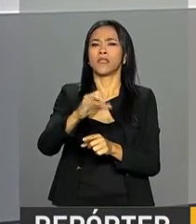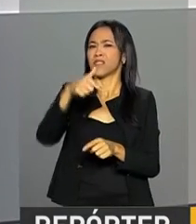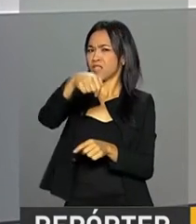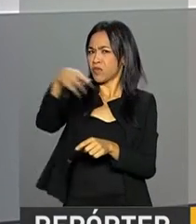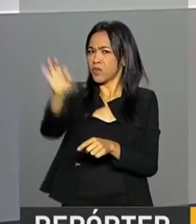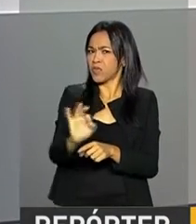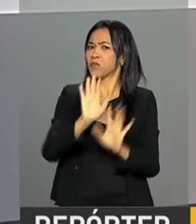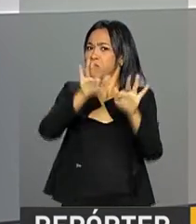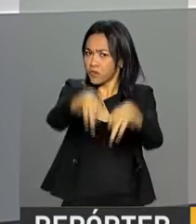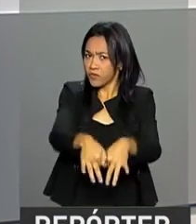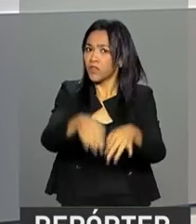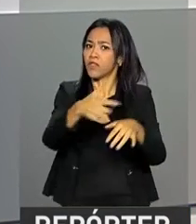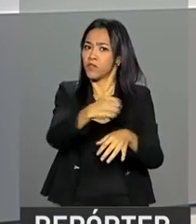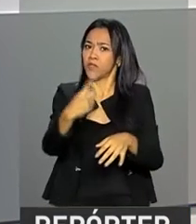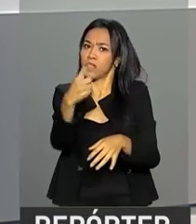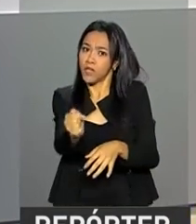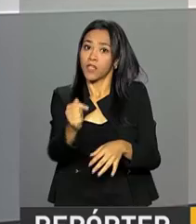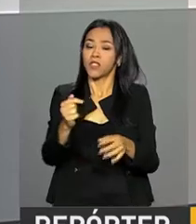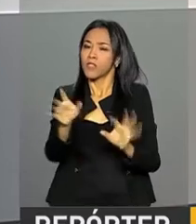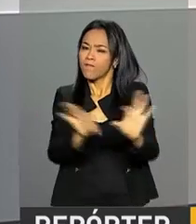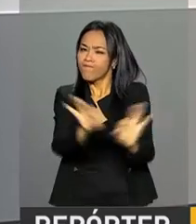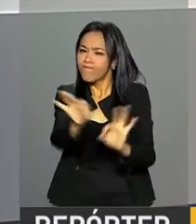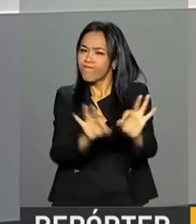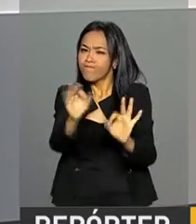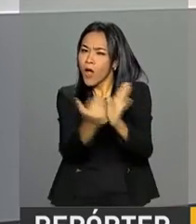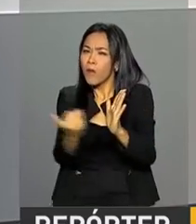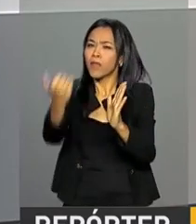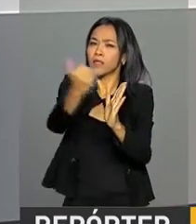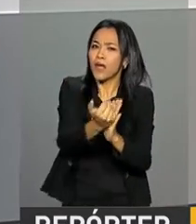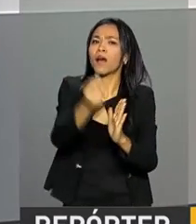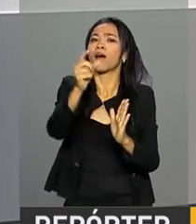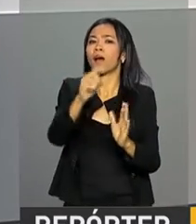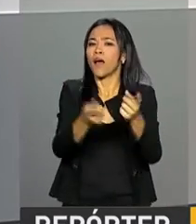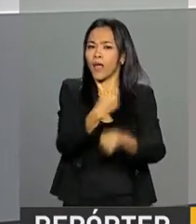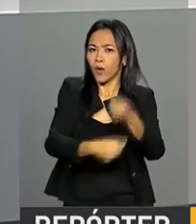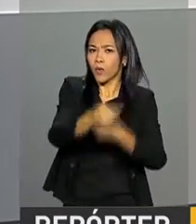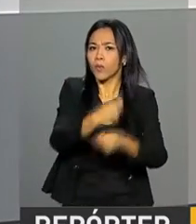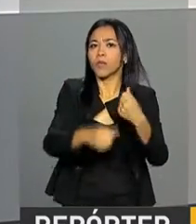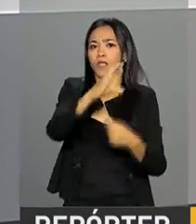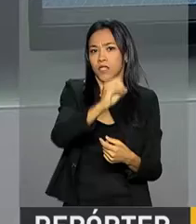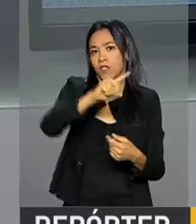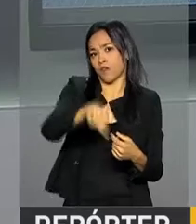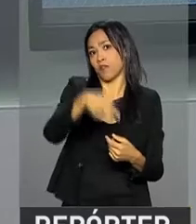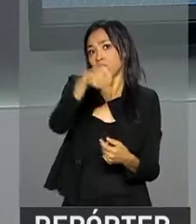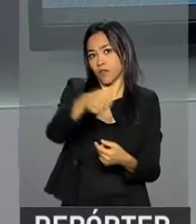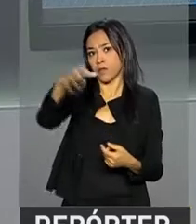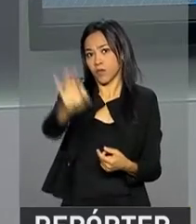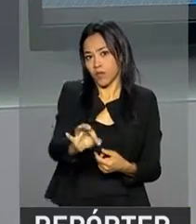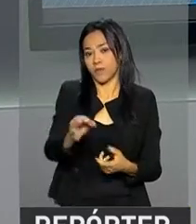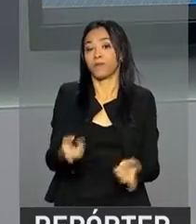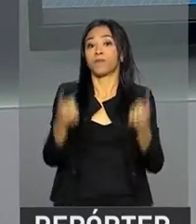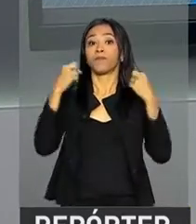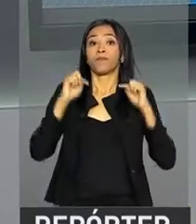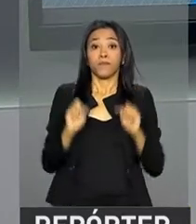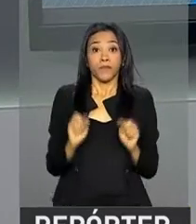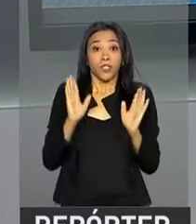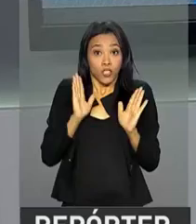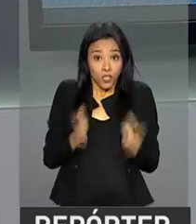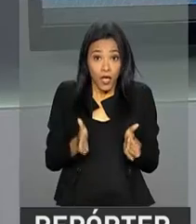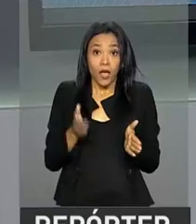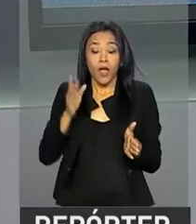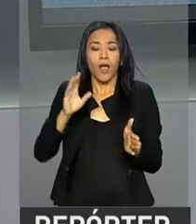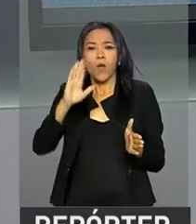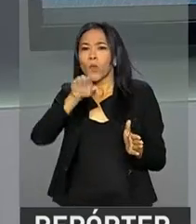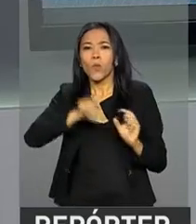2017 a projeção de crescimento da economia foi elevada para 0,7 por cento já o índice de confiança empresarial